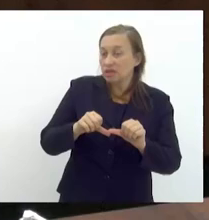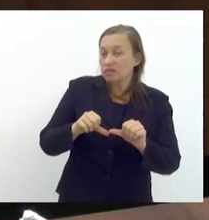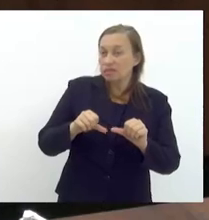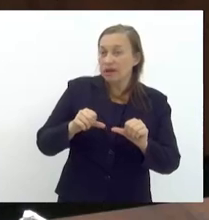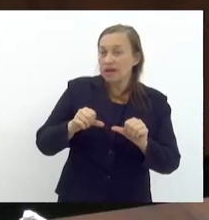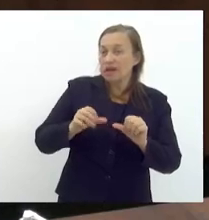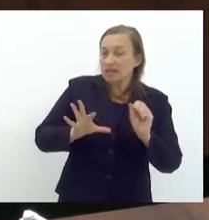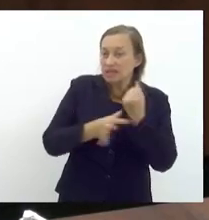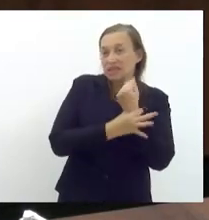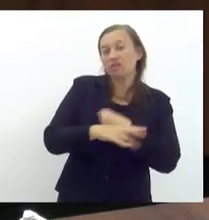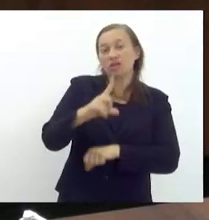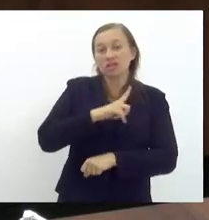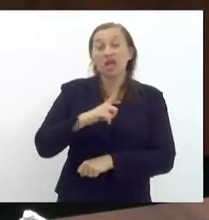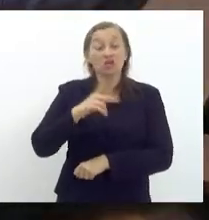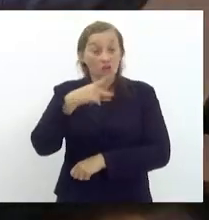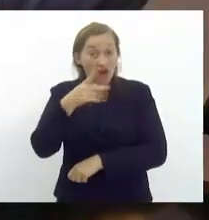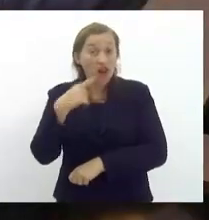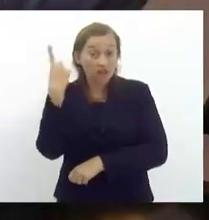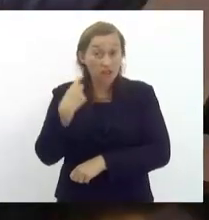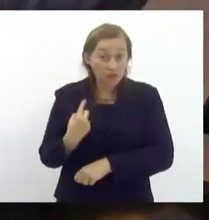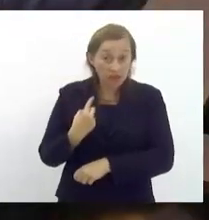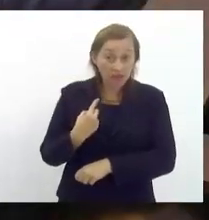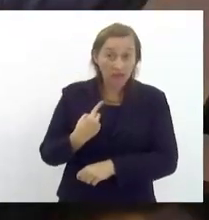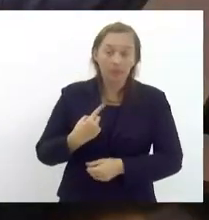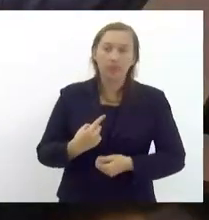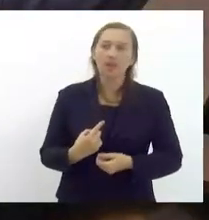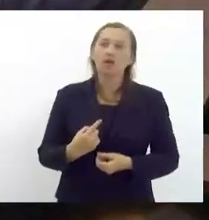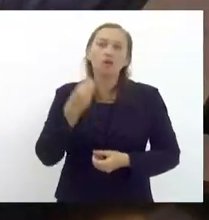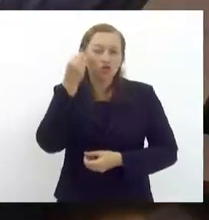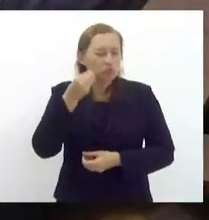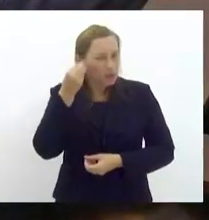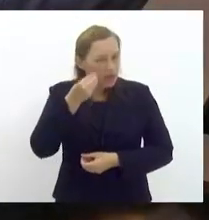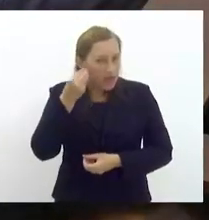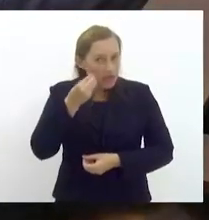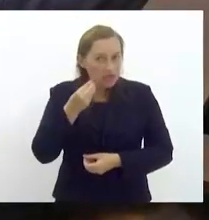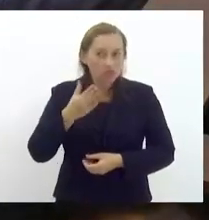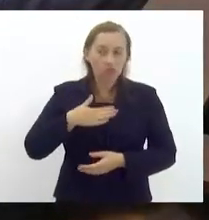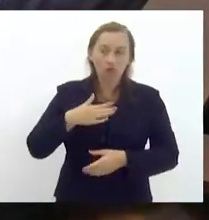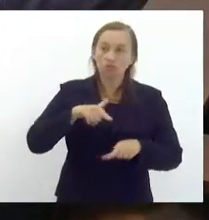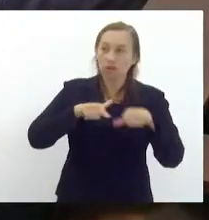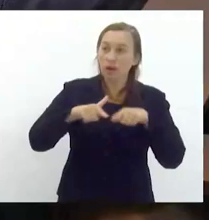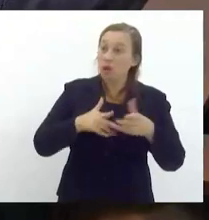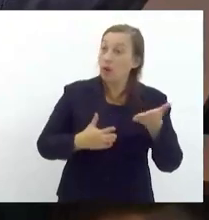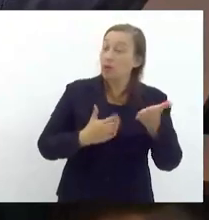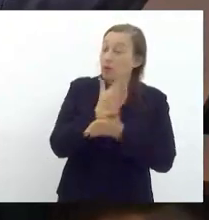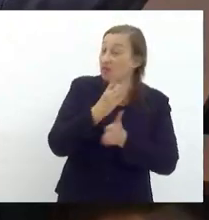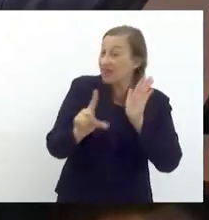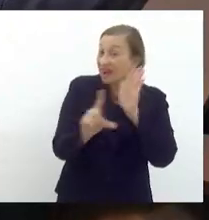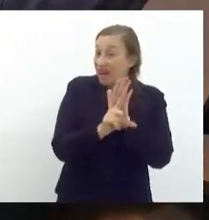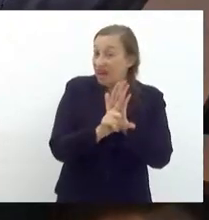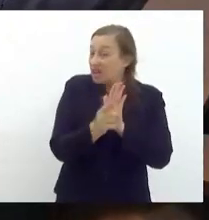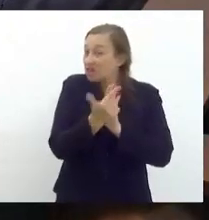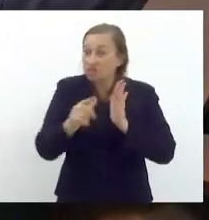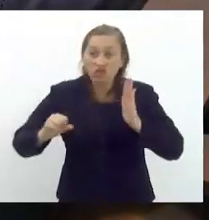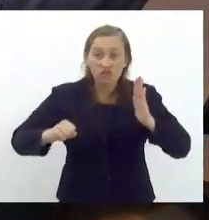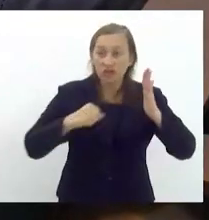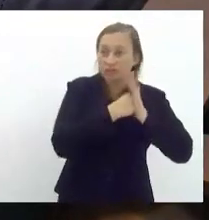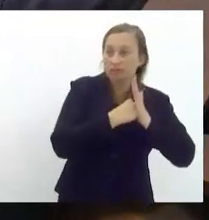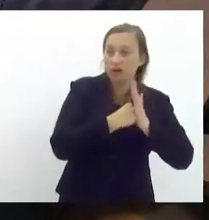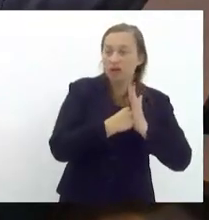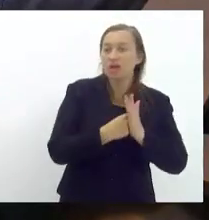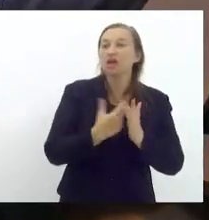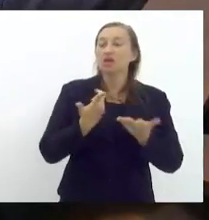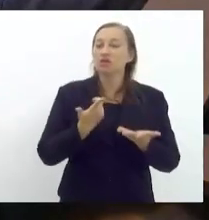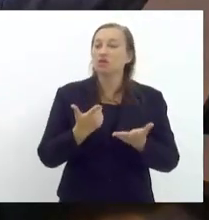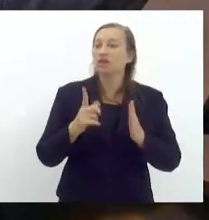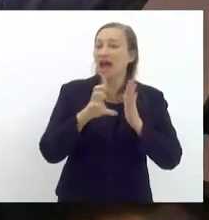efetividade e vou dizer para a senhora aqui deputada com a experiência aqui do meus mandatos eu aproveito leis que não tiveram Impacto eu sou toda a lei